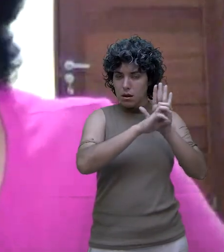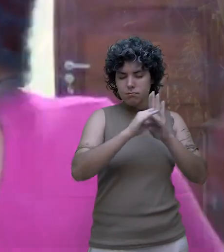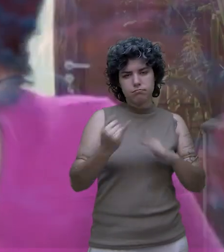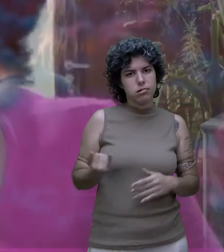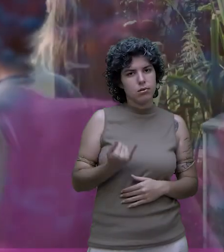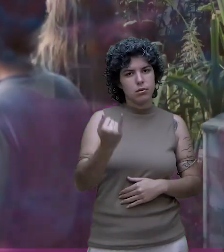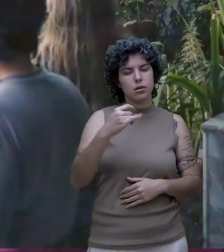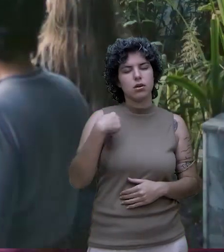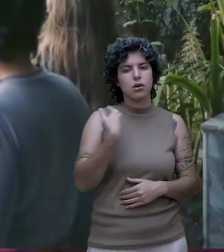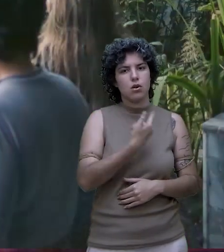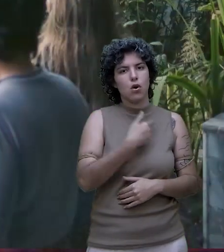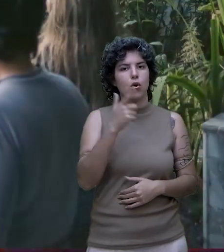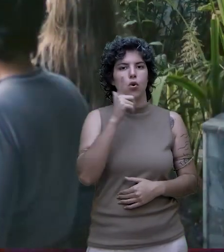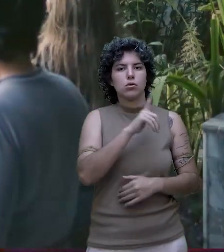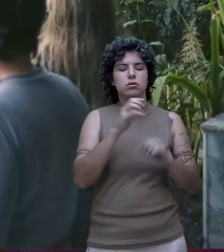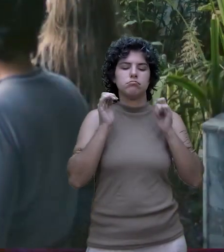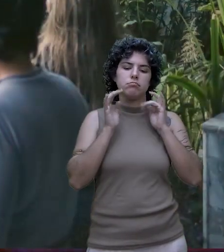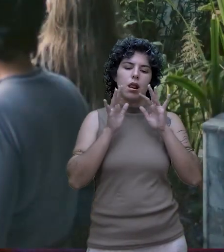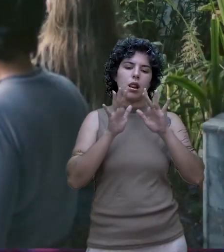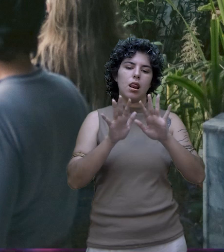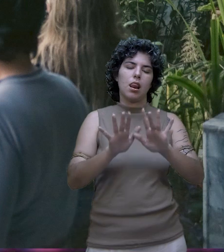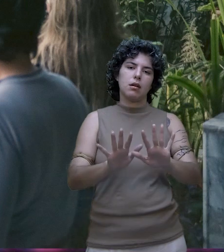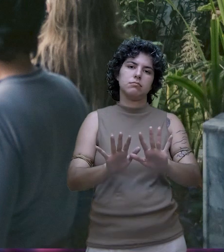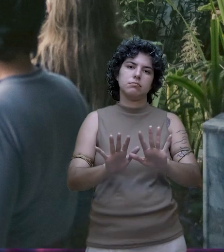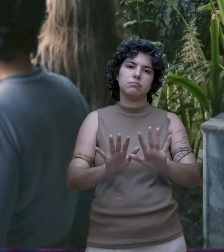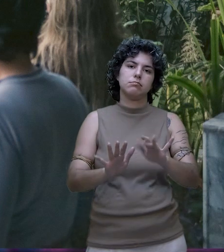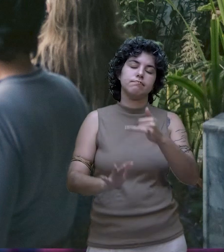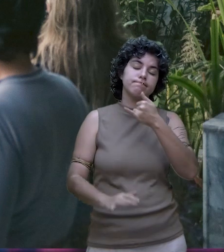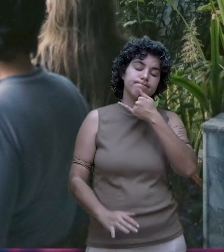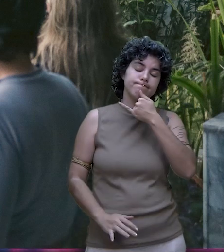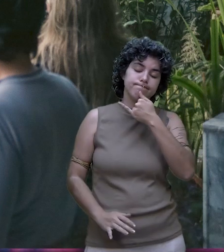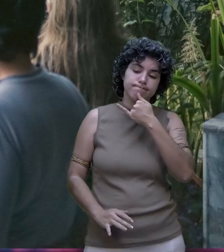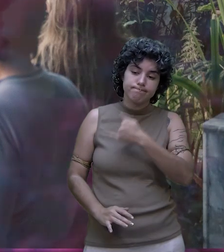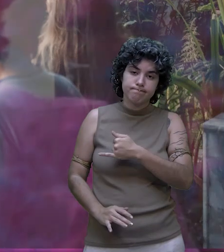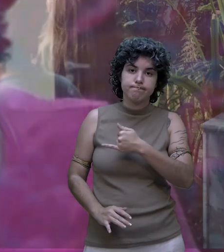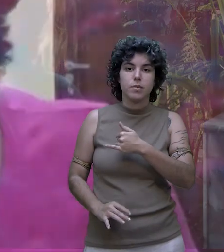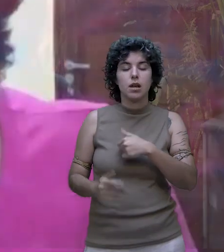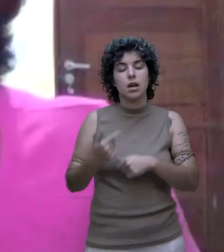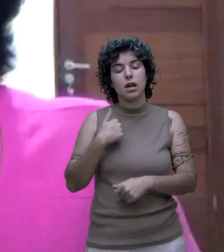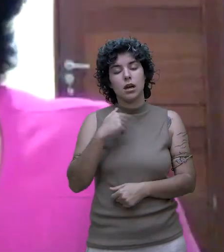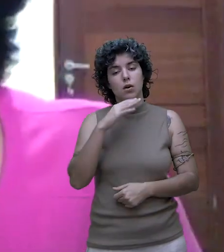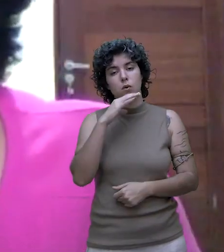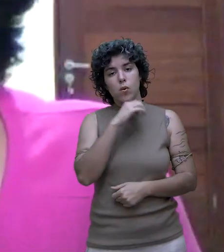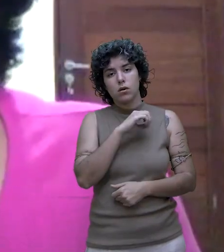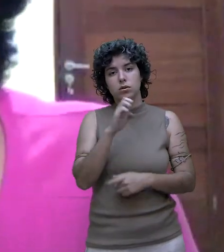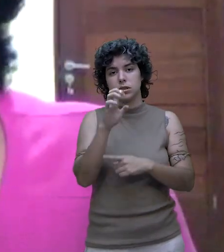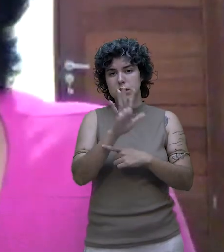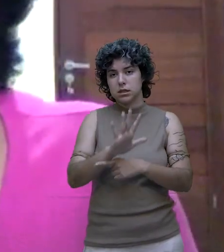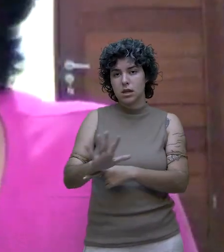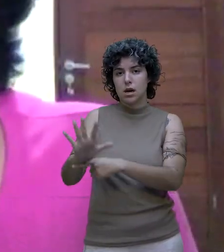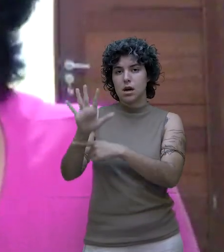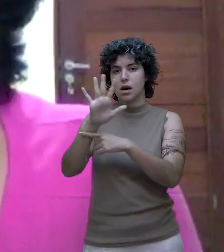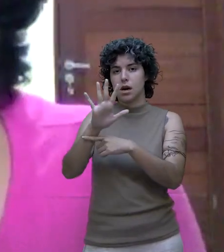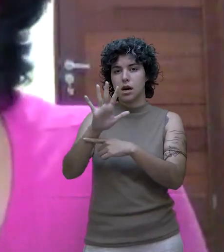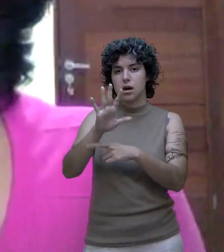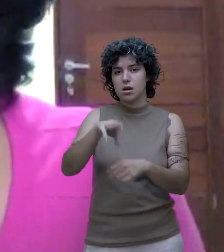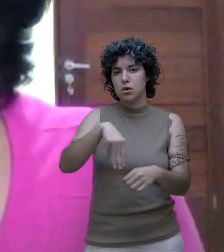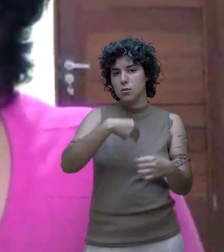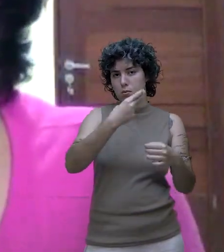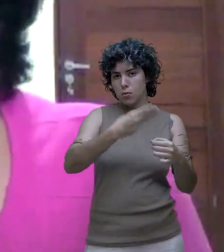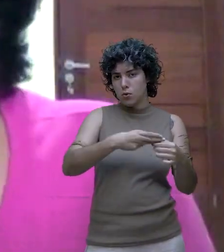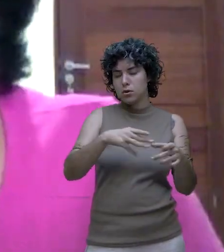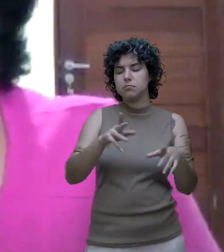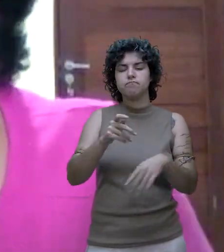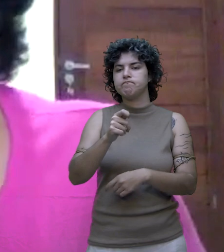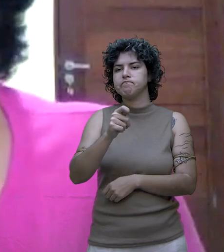profissionais do audiovisual brasileiro. Infelizmente, eu acho que os estados e os municípios não estavam